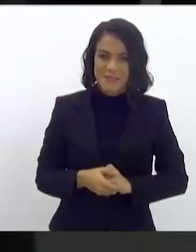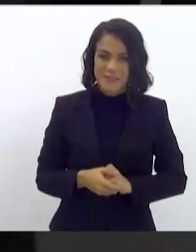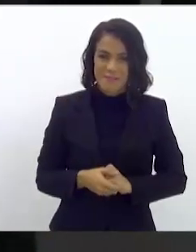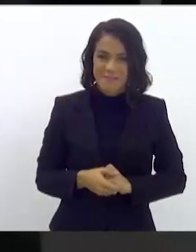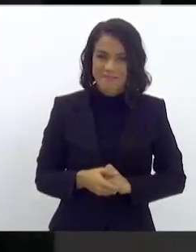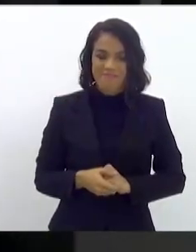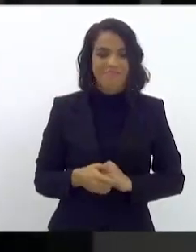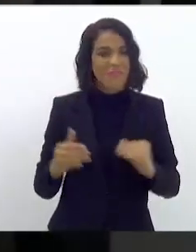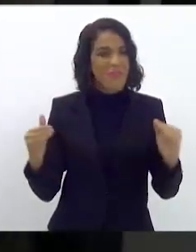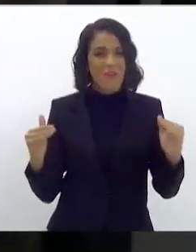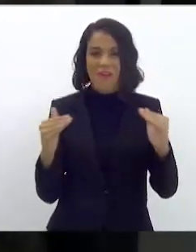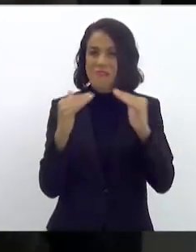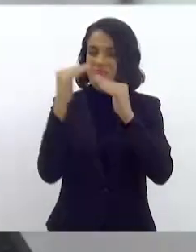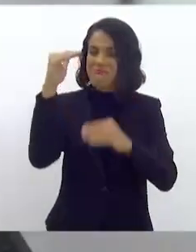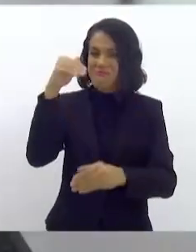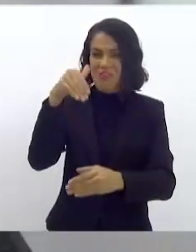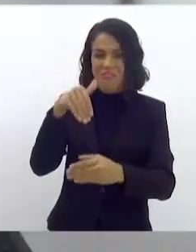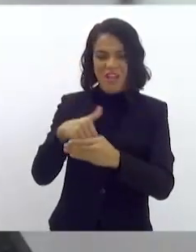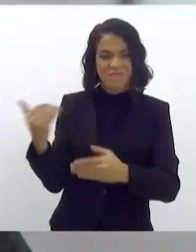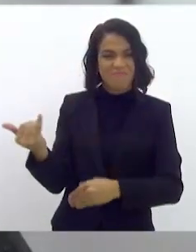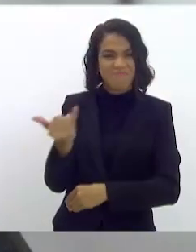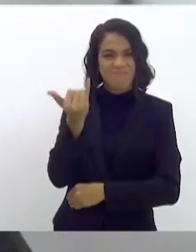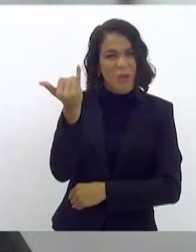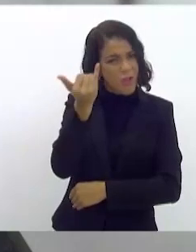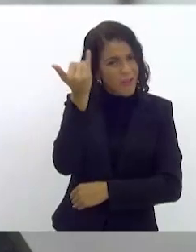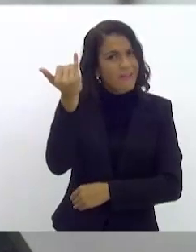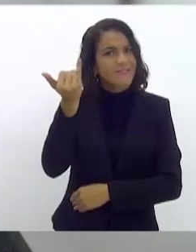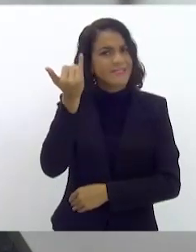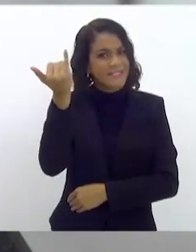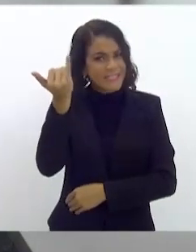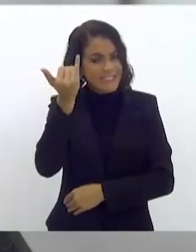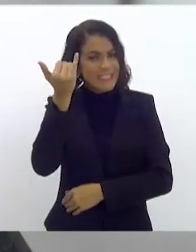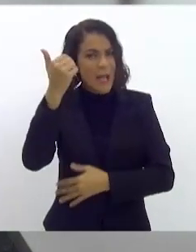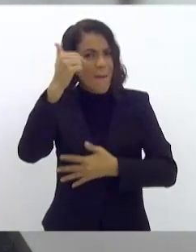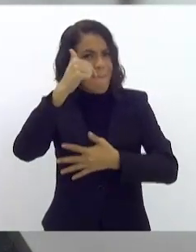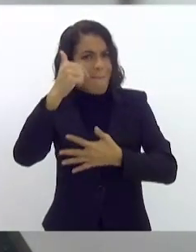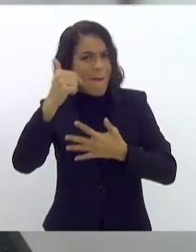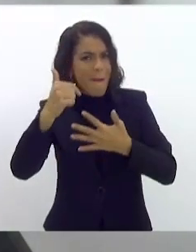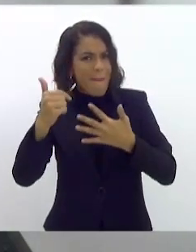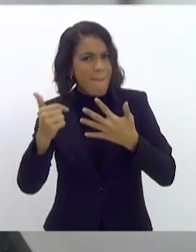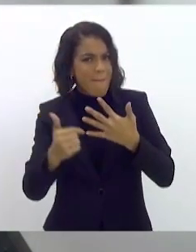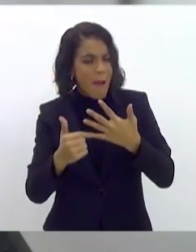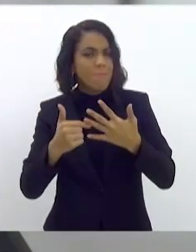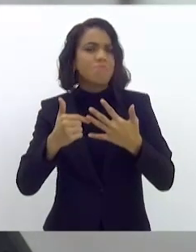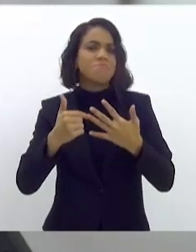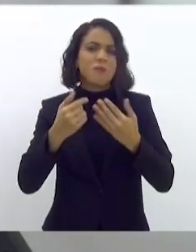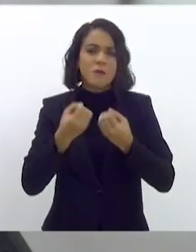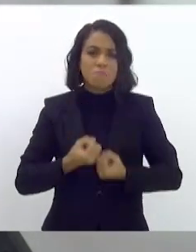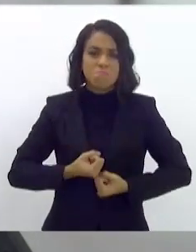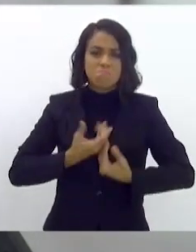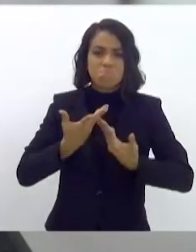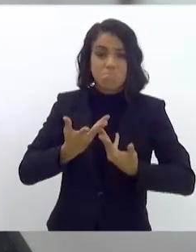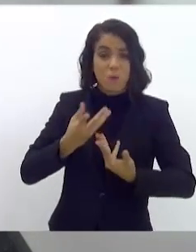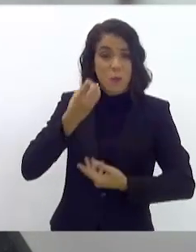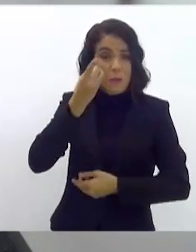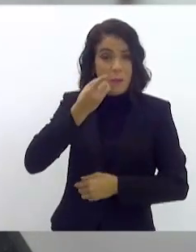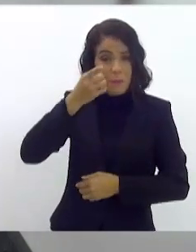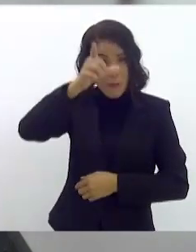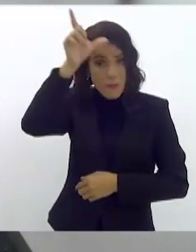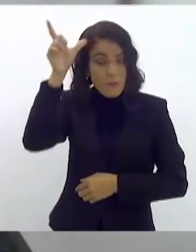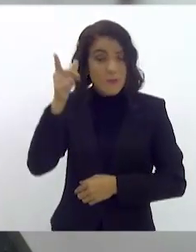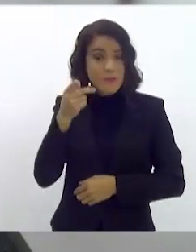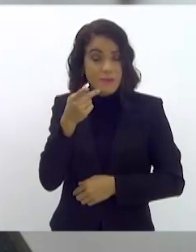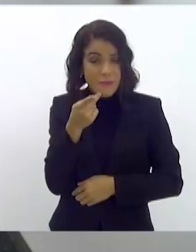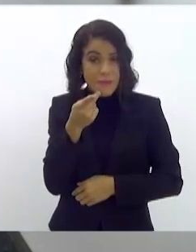Voto super favorável, achei muito relevante as questões trazidas aqui pelo deputado Luiz Paulo